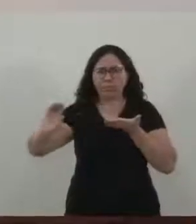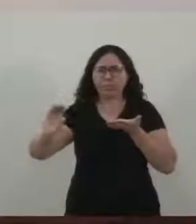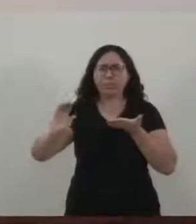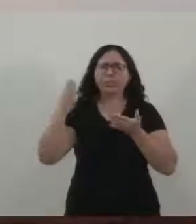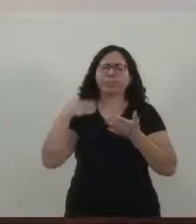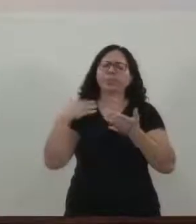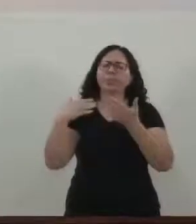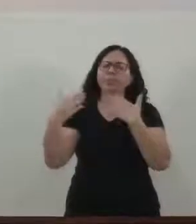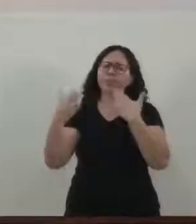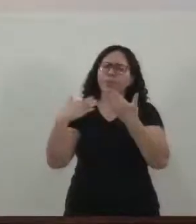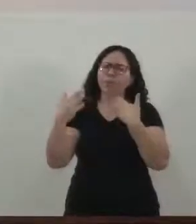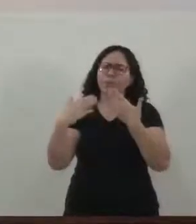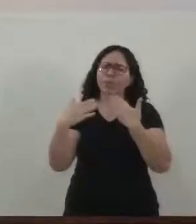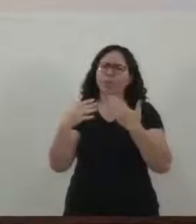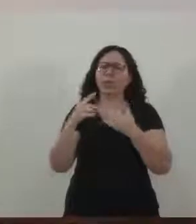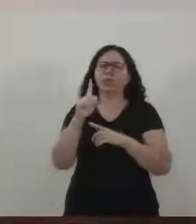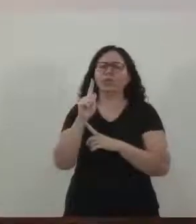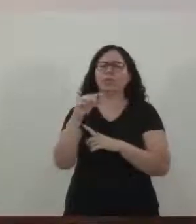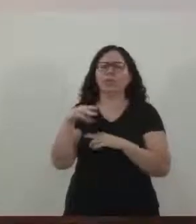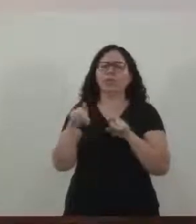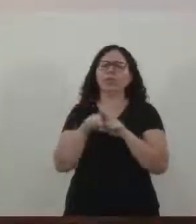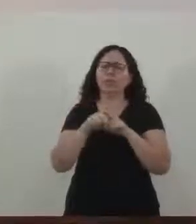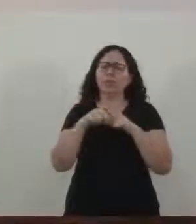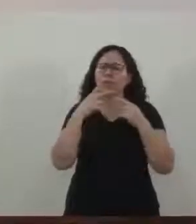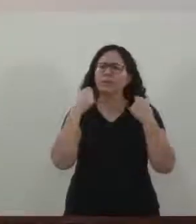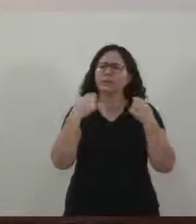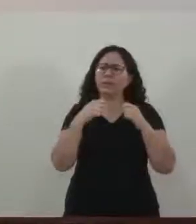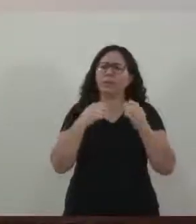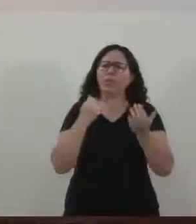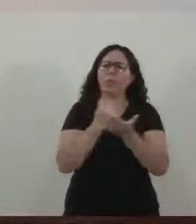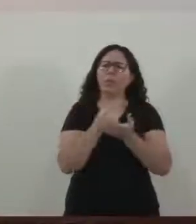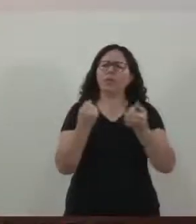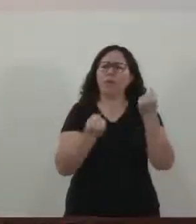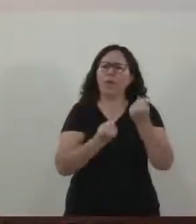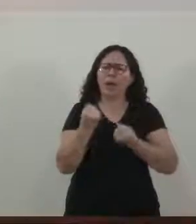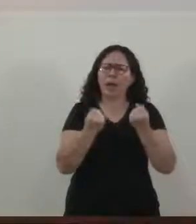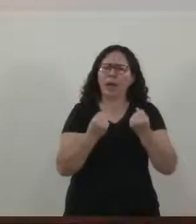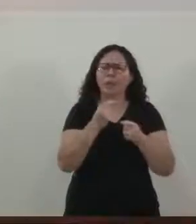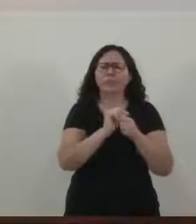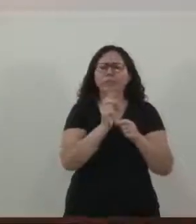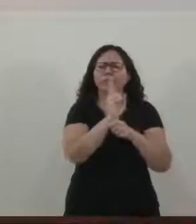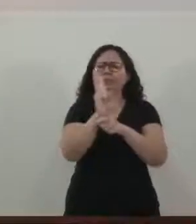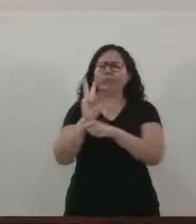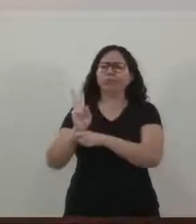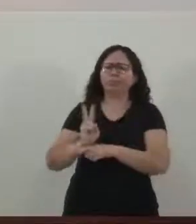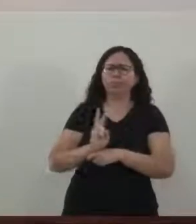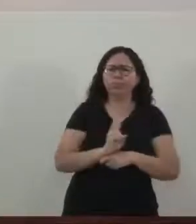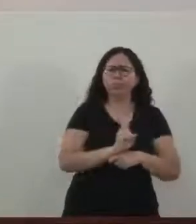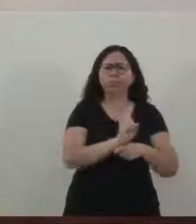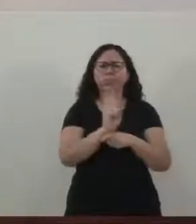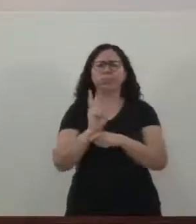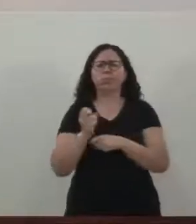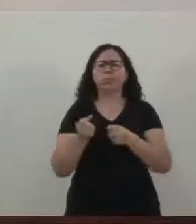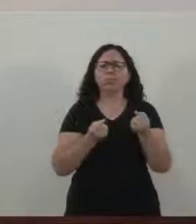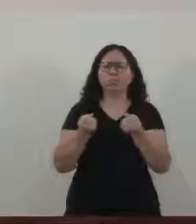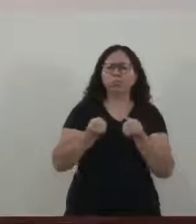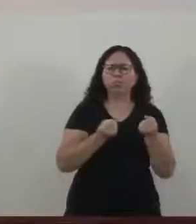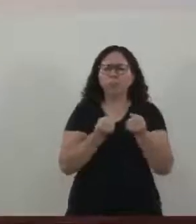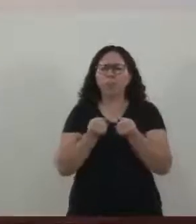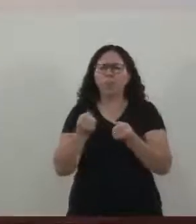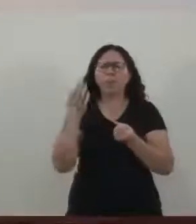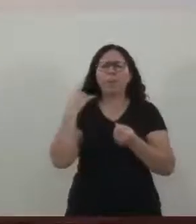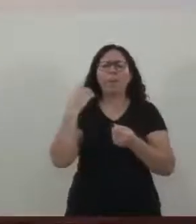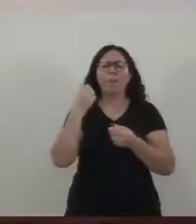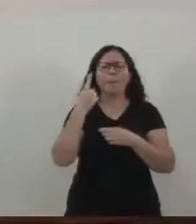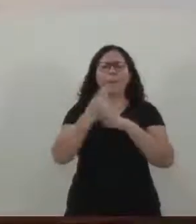também conversamos com o pessoal da guarda, a necessidade de comprar um veículo potente para a guarda fazer a ronda, o rumo. E ali, no primeiro